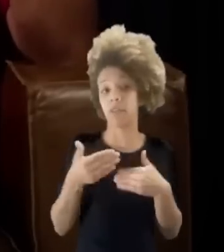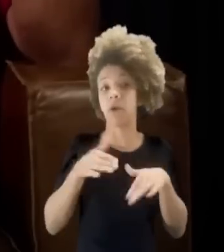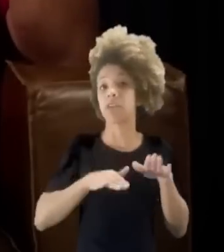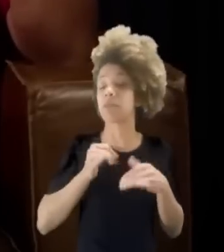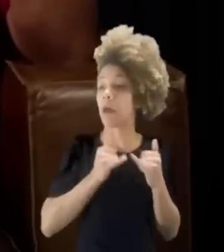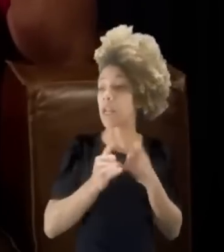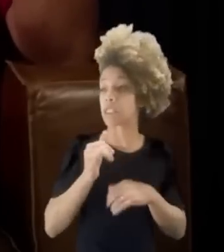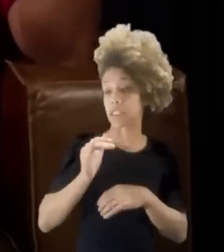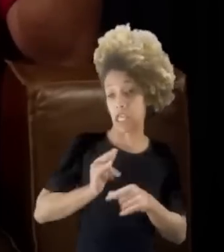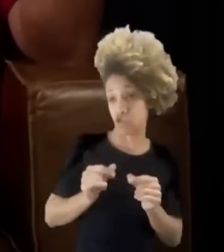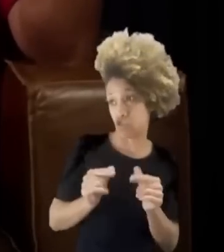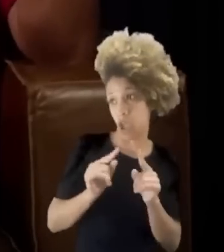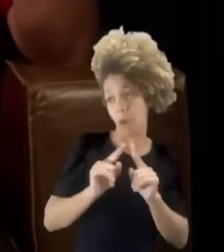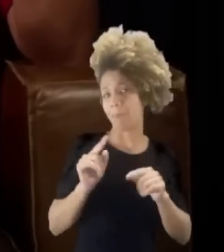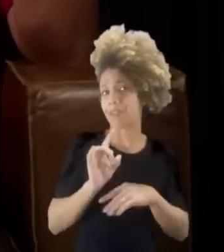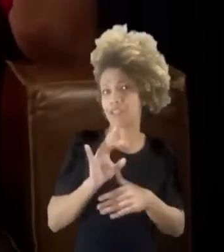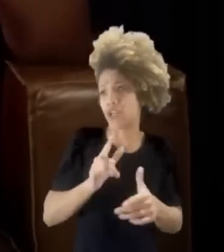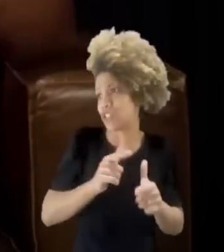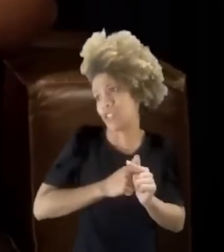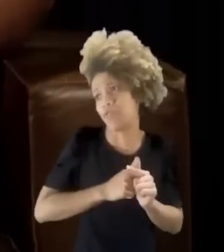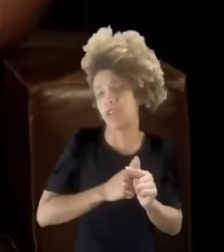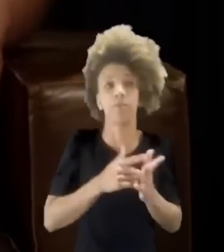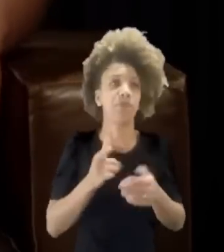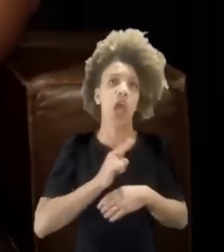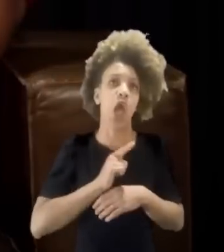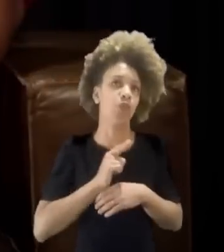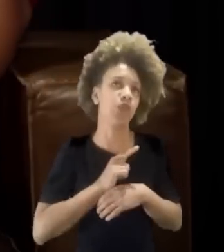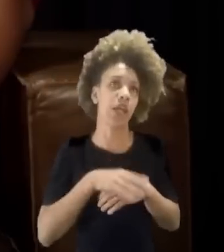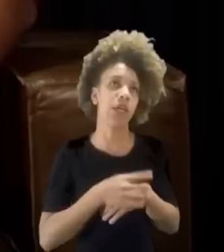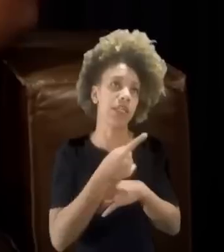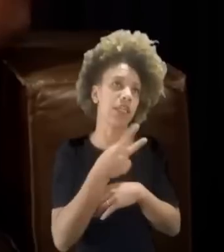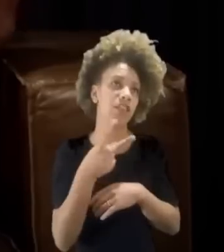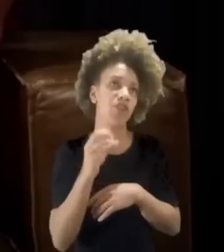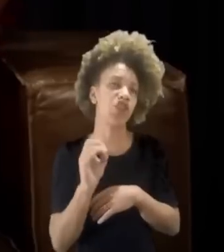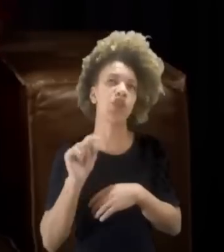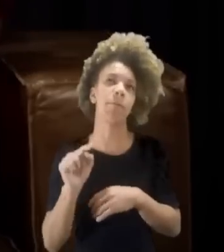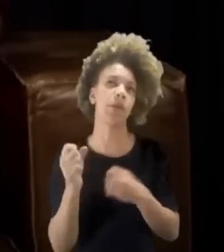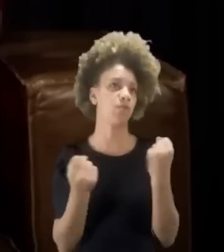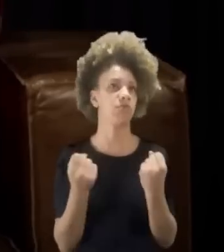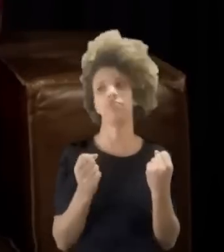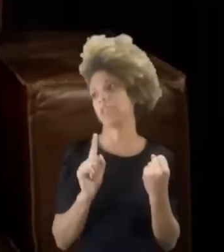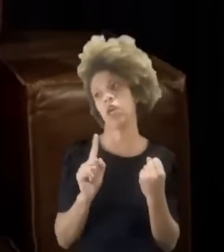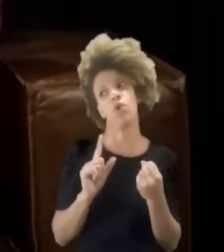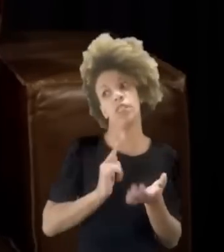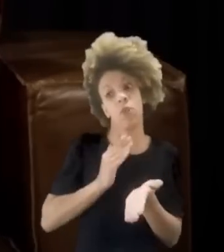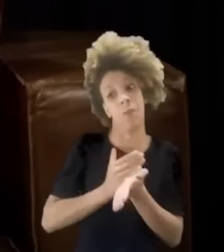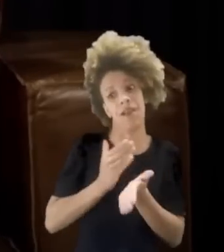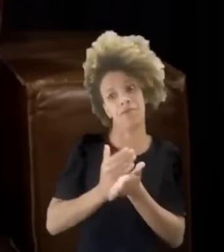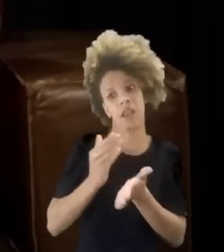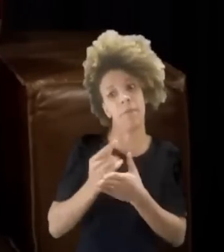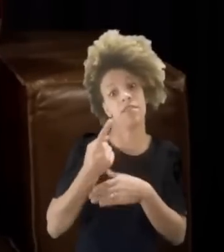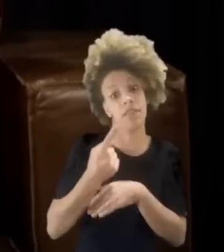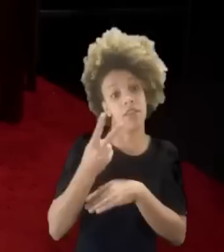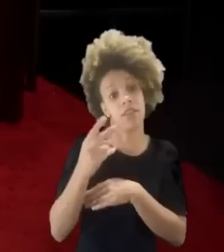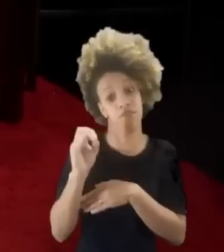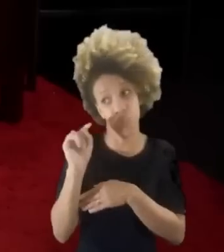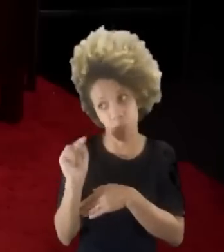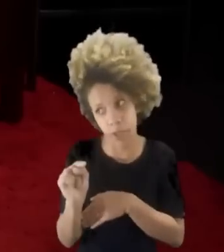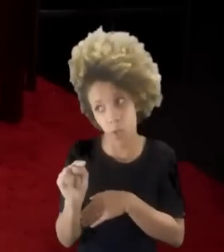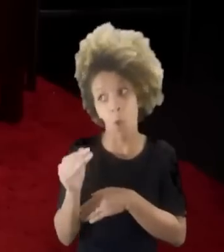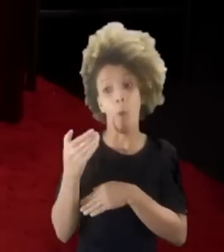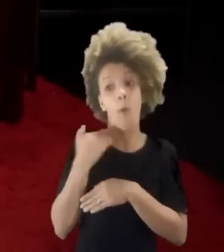o cara parece que tem dinheiro mas na verdade ele tem mais dívida aí eu tenho um carro de 120.000 Não mano você tem um parcelamento de 120 exato